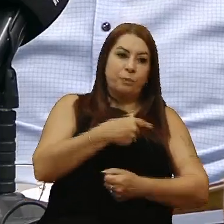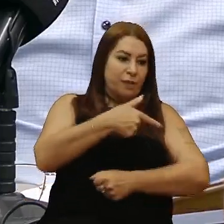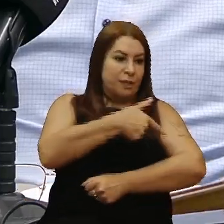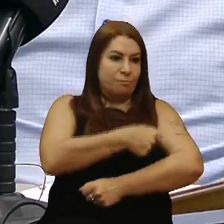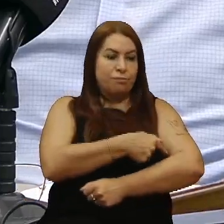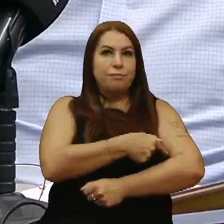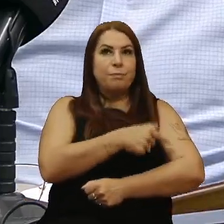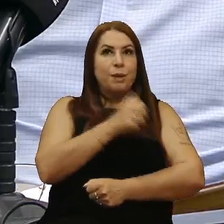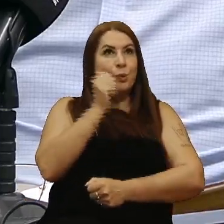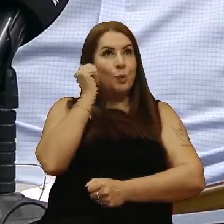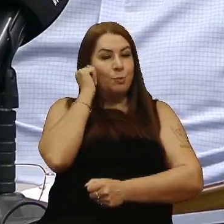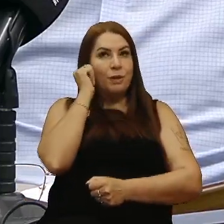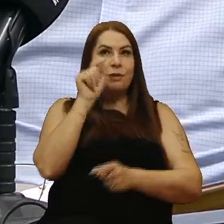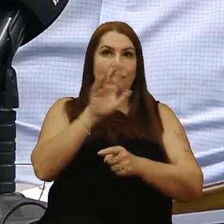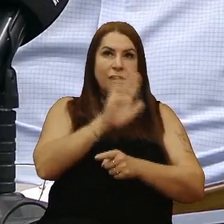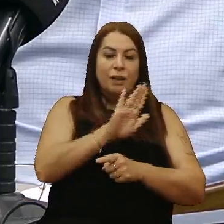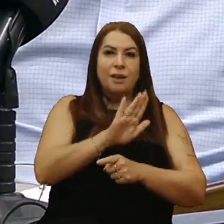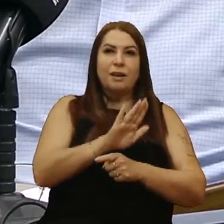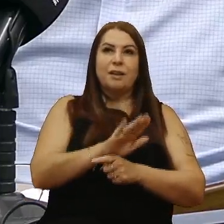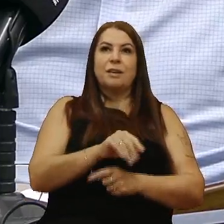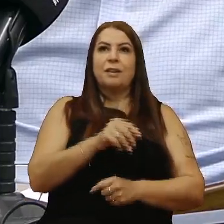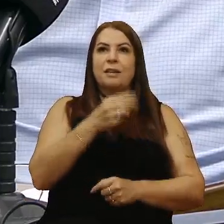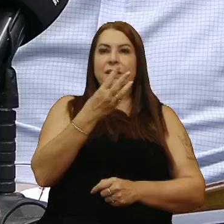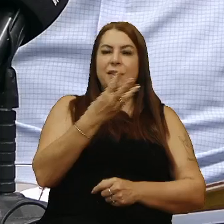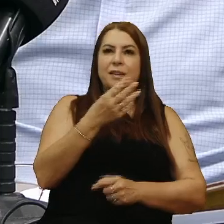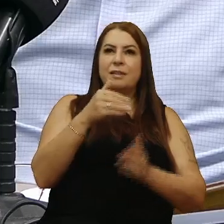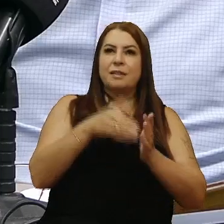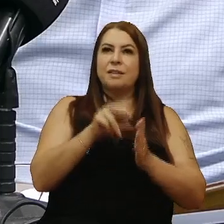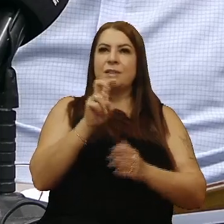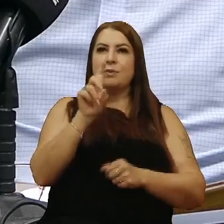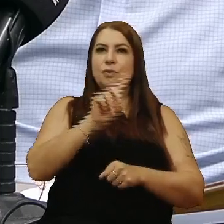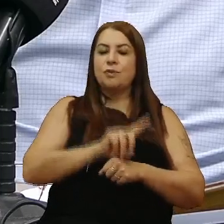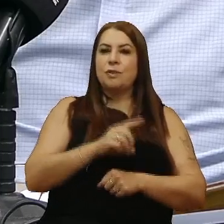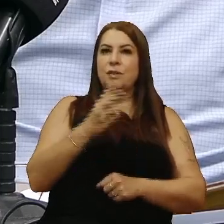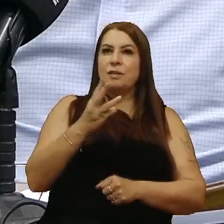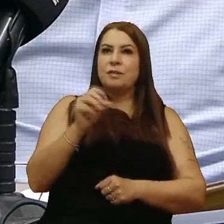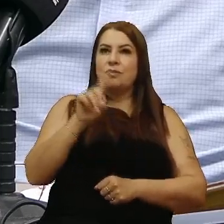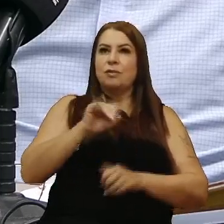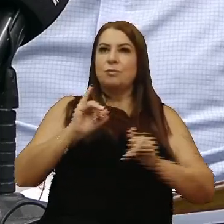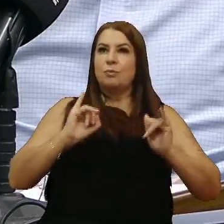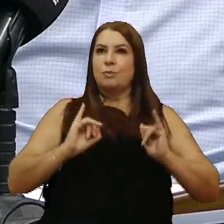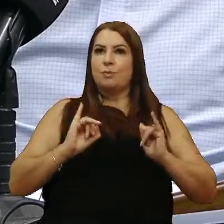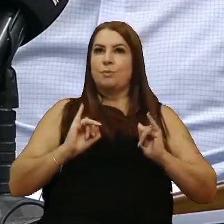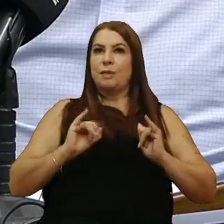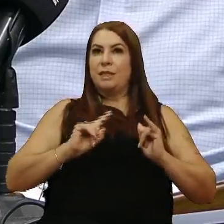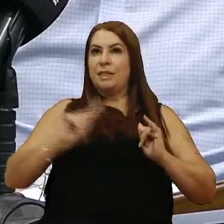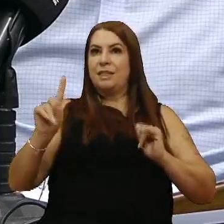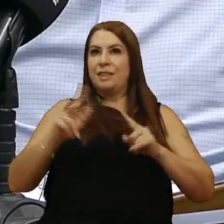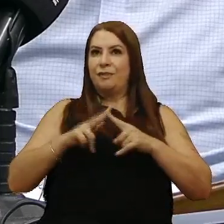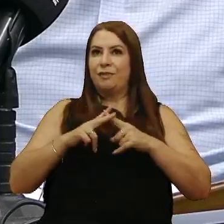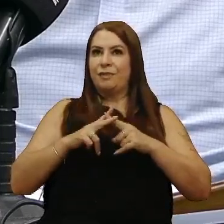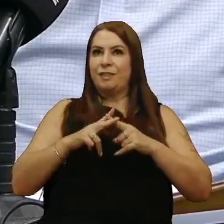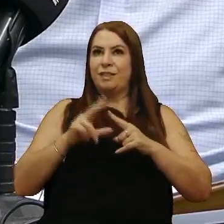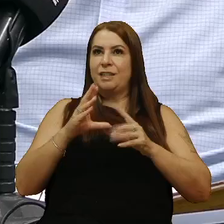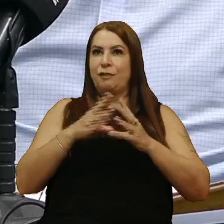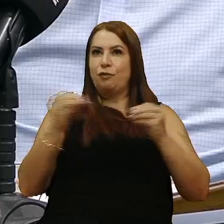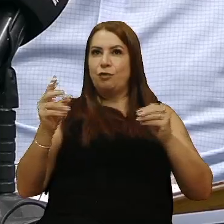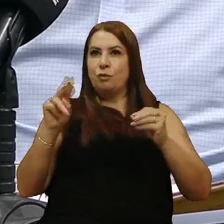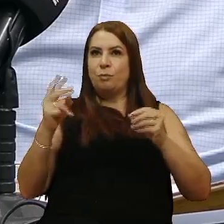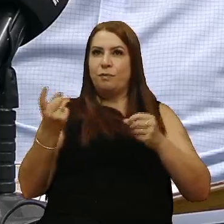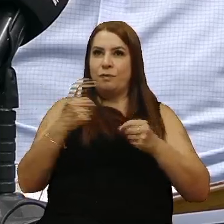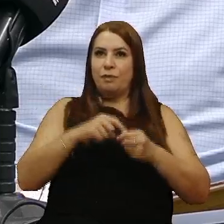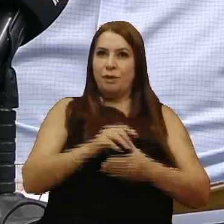anestesista, né? Vai ter que ficar aqui uns 3 a 5 dias no hospital, uns 30 dias de repouso, sem ir para a tua oficina. E eu fugi, nunca mais voltei.